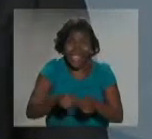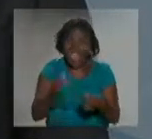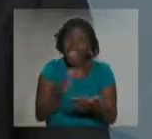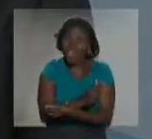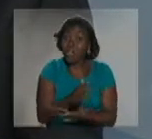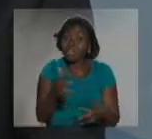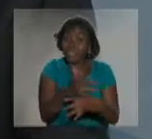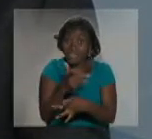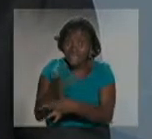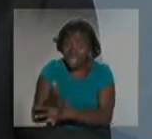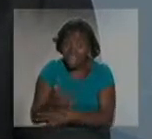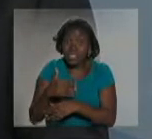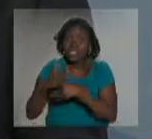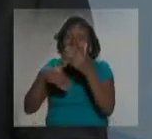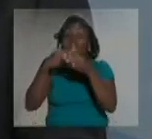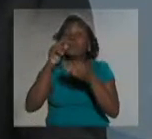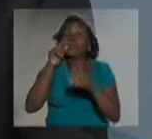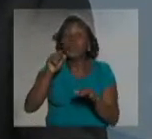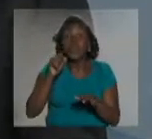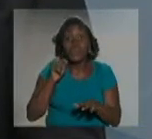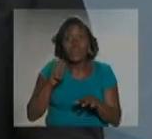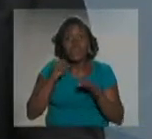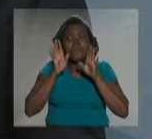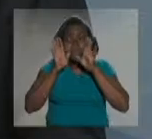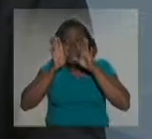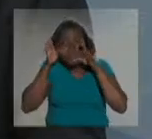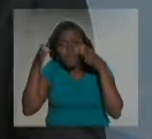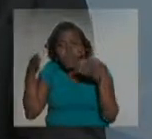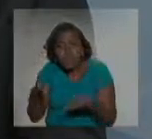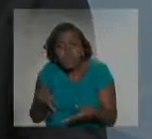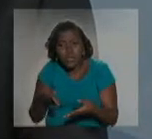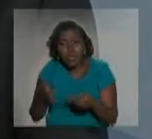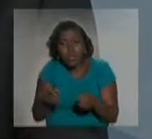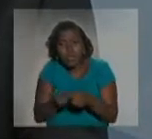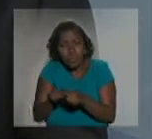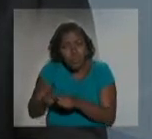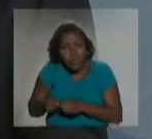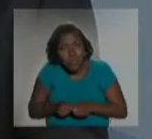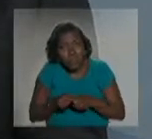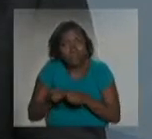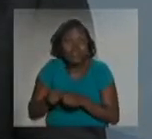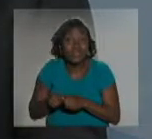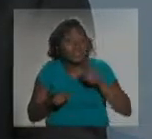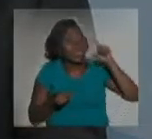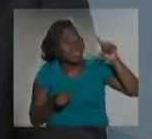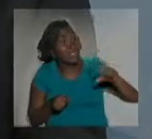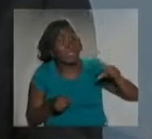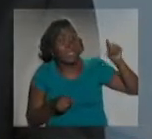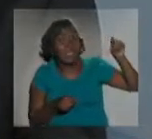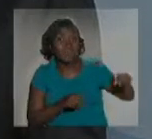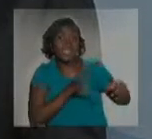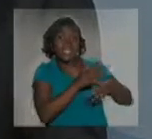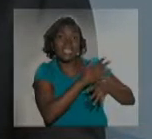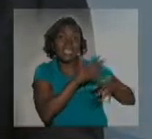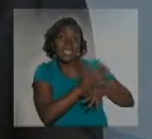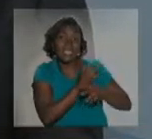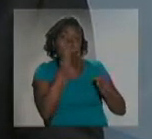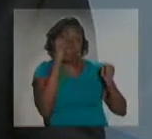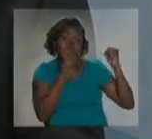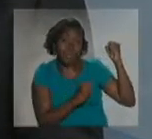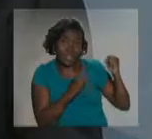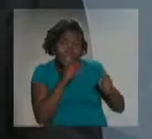têm desenvolvido alguns conceitos voltados para a reestruturação produtiva, em função do declínio das cidades industriais. Aí são